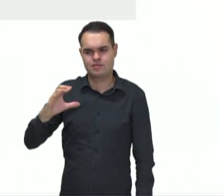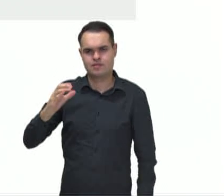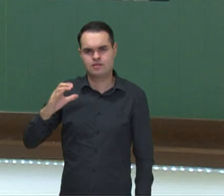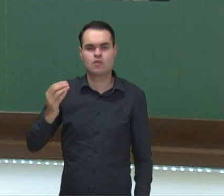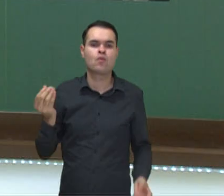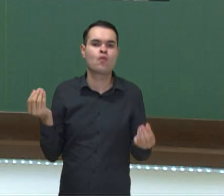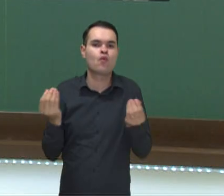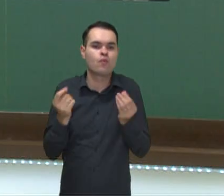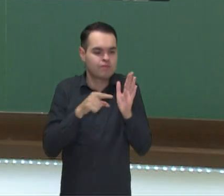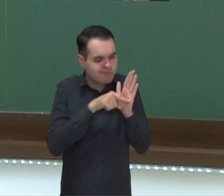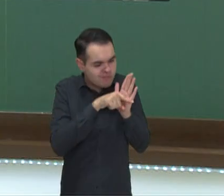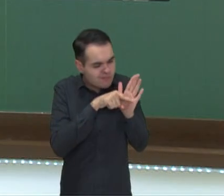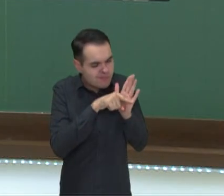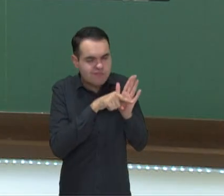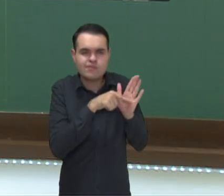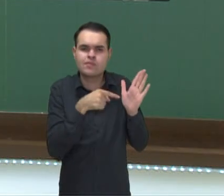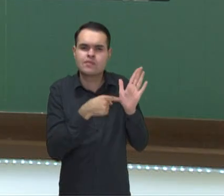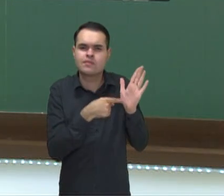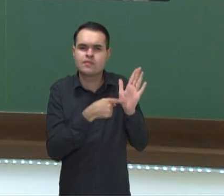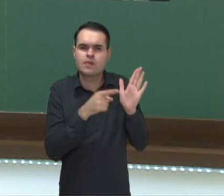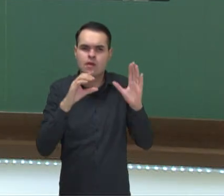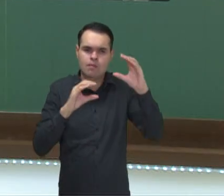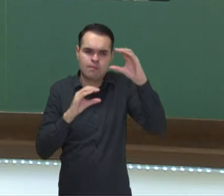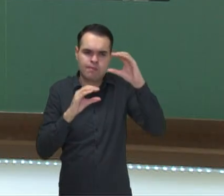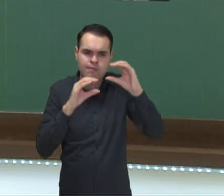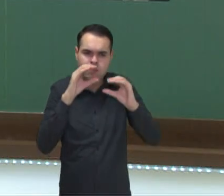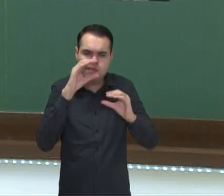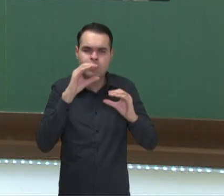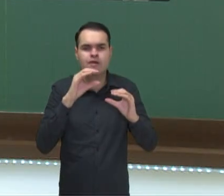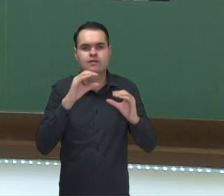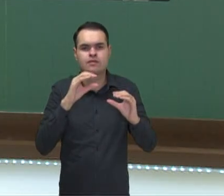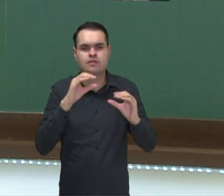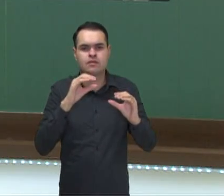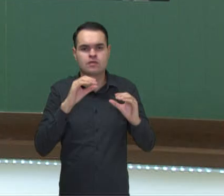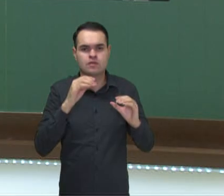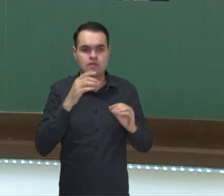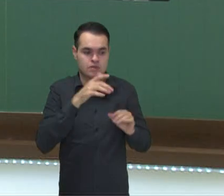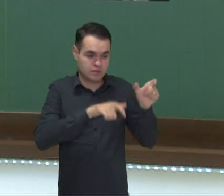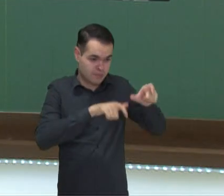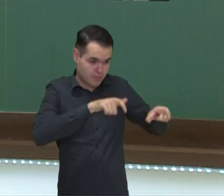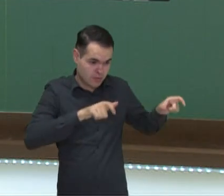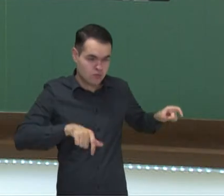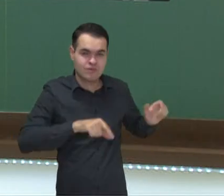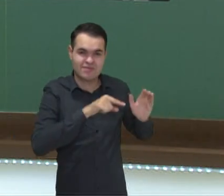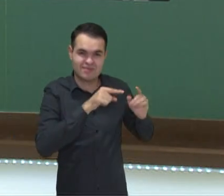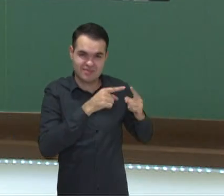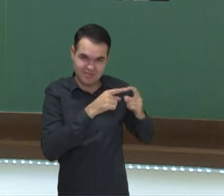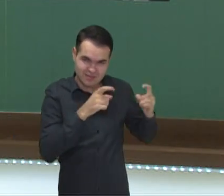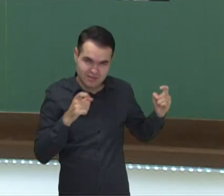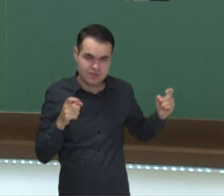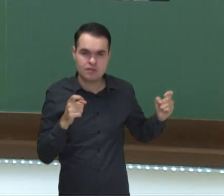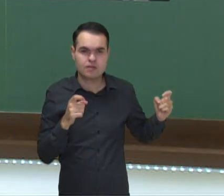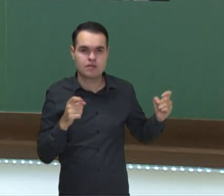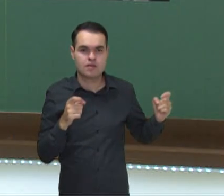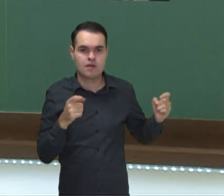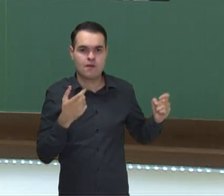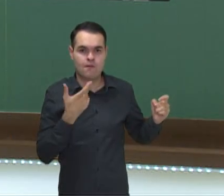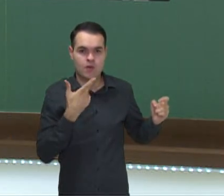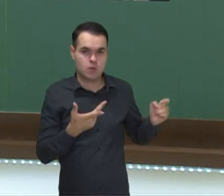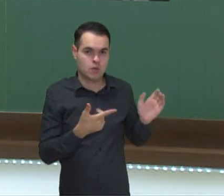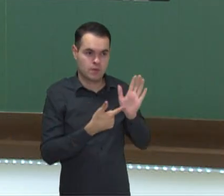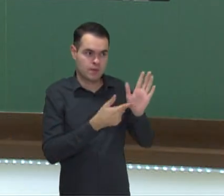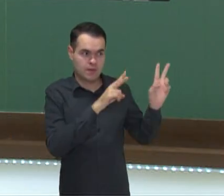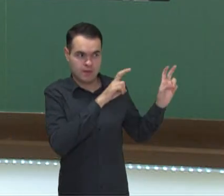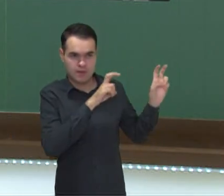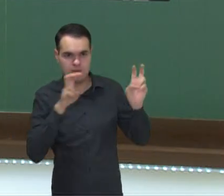as pesquisas, a questão da convecção, a fala dos cientistas ali, que não é apresentada de discurso direto,